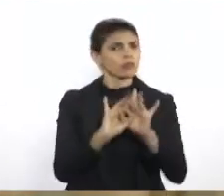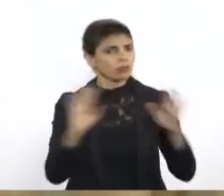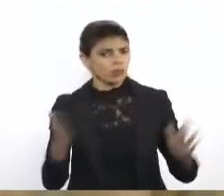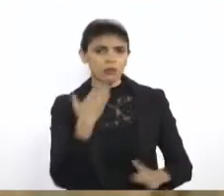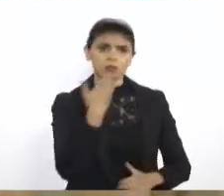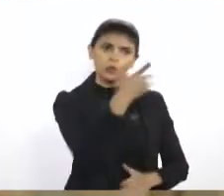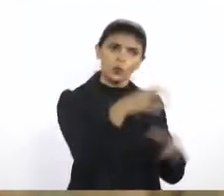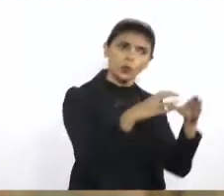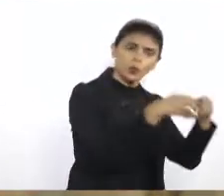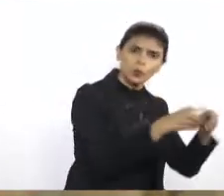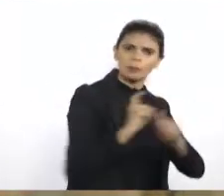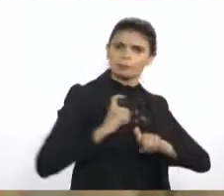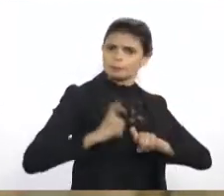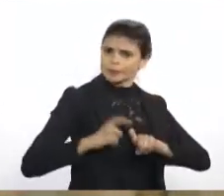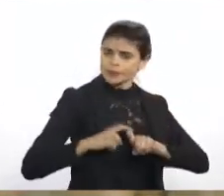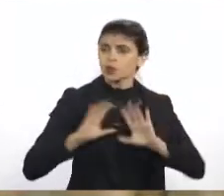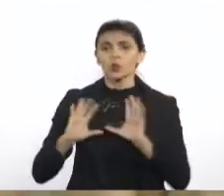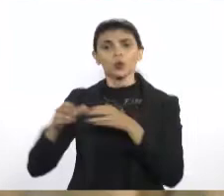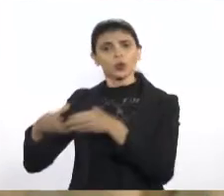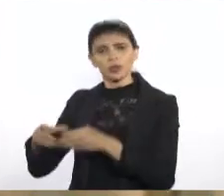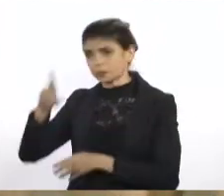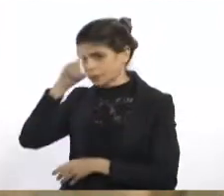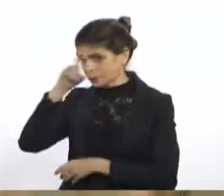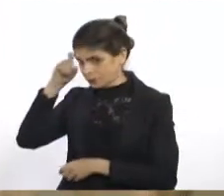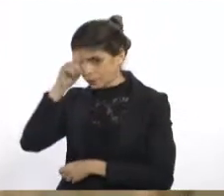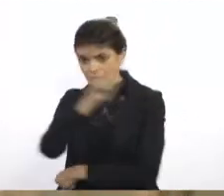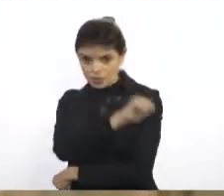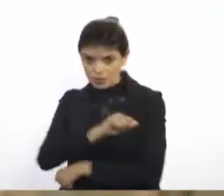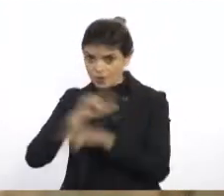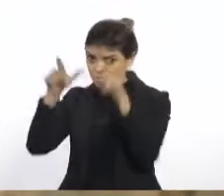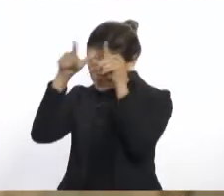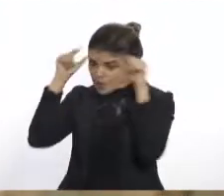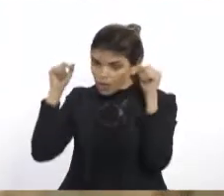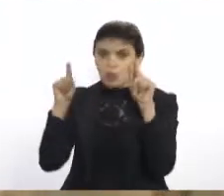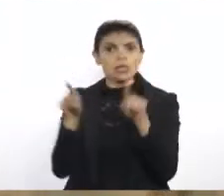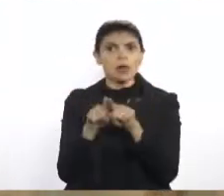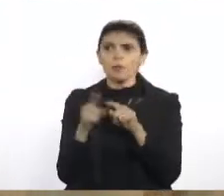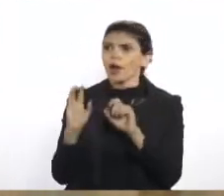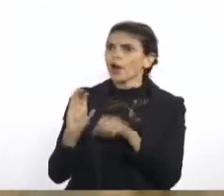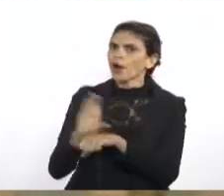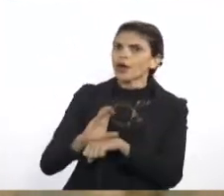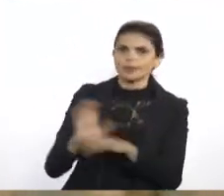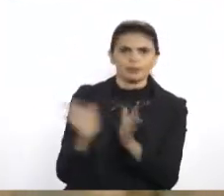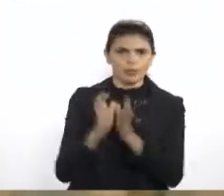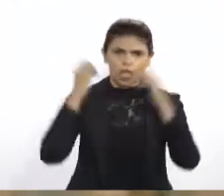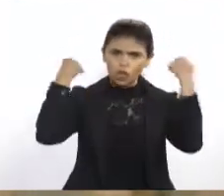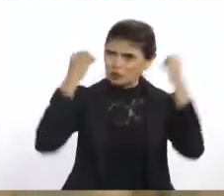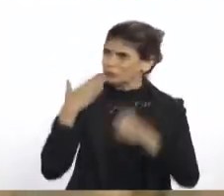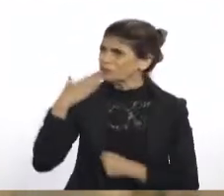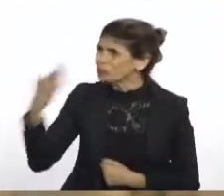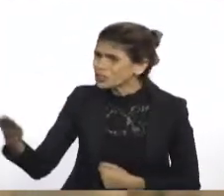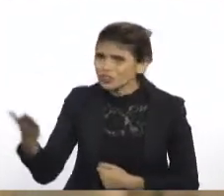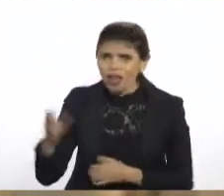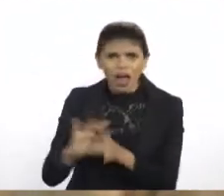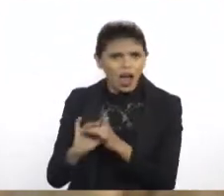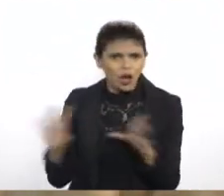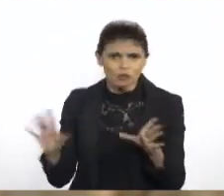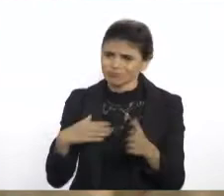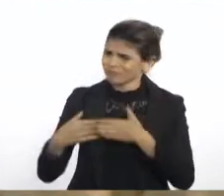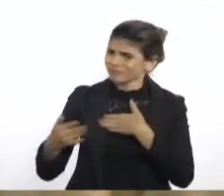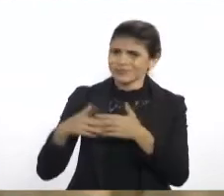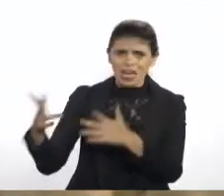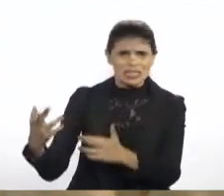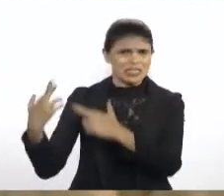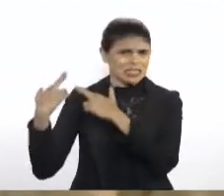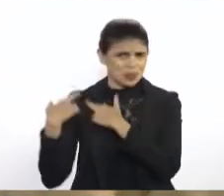de Medicina, para o Conselho de Enfermagem, ou até mesmo para o Conselho de Educação Física. Não tem que pedir. Eles não têm essa competência.